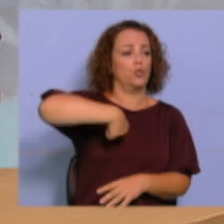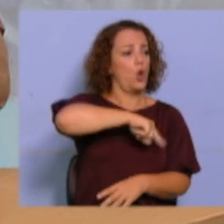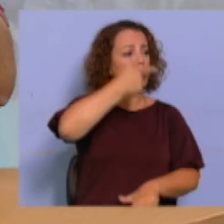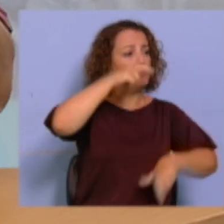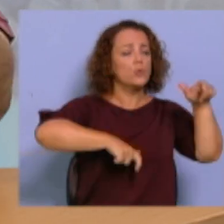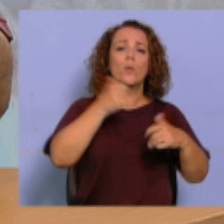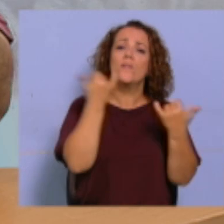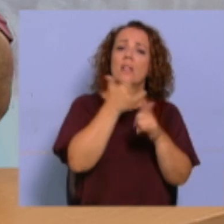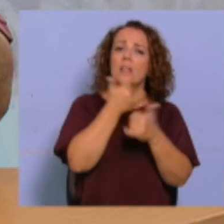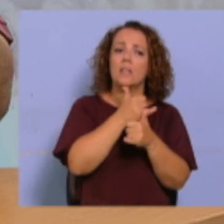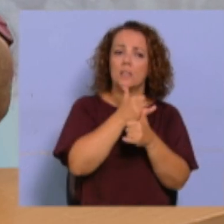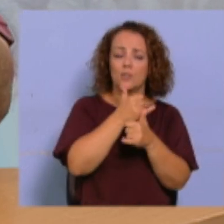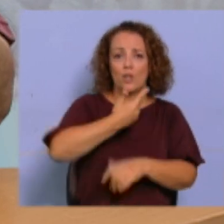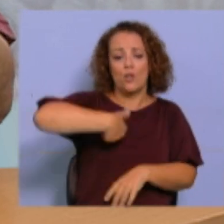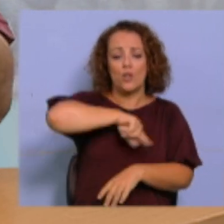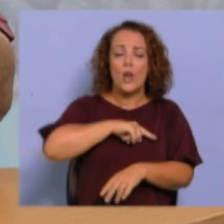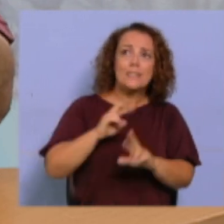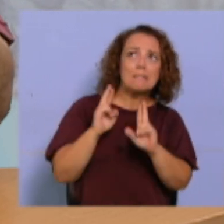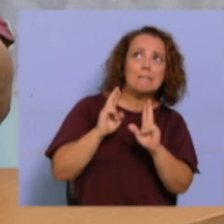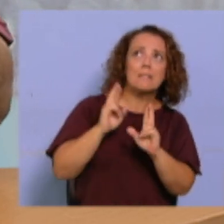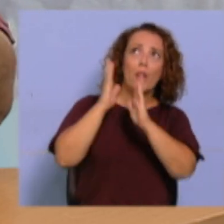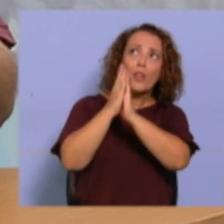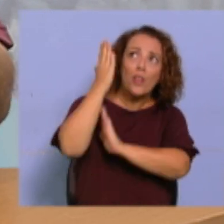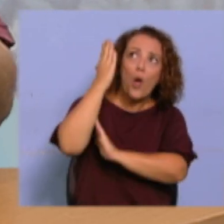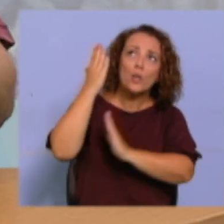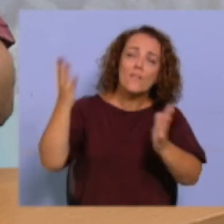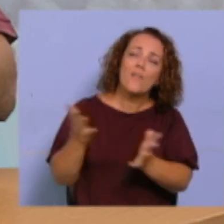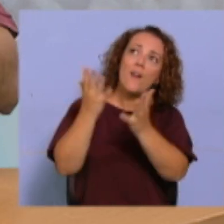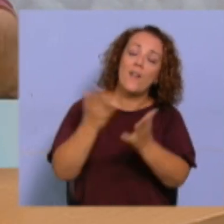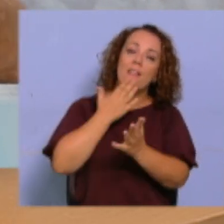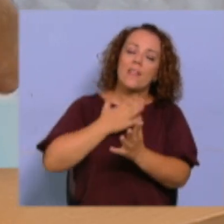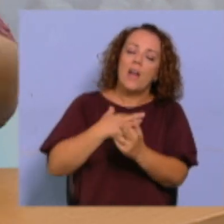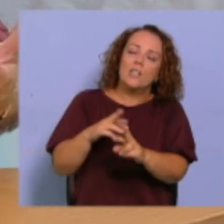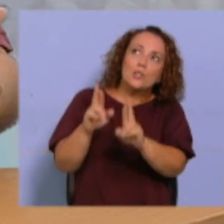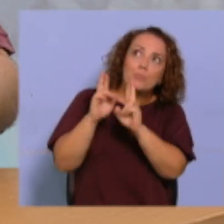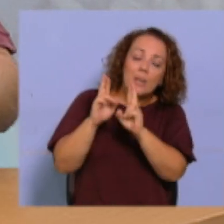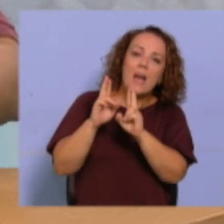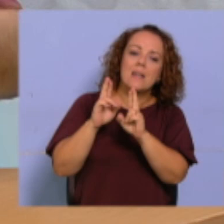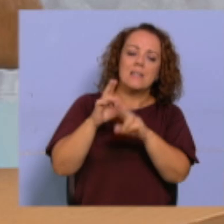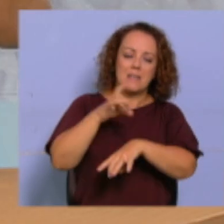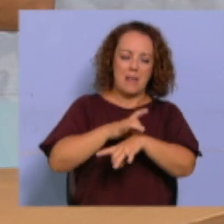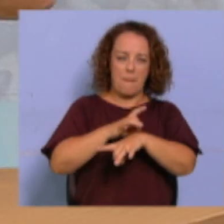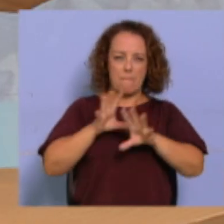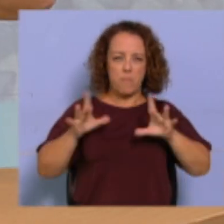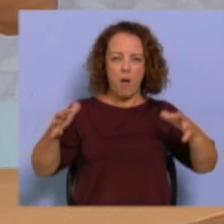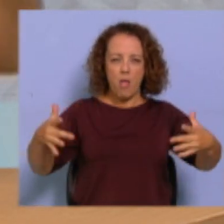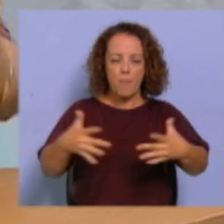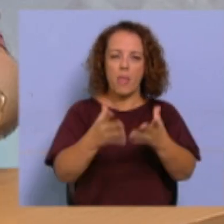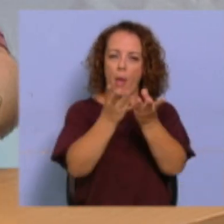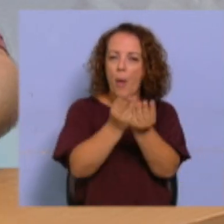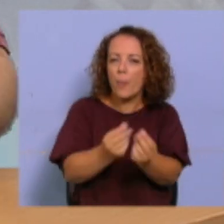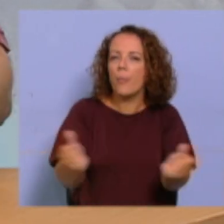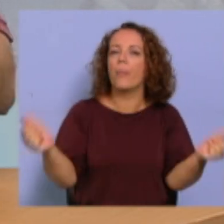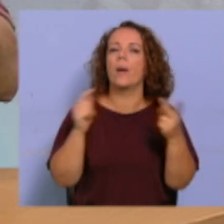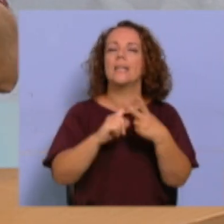que Deus se manifeste com toda a sua força é justamente a esperança de que passe esta pandemia, a esperança de que voltemos a